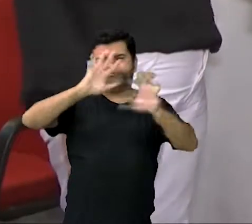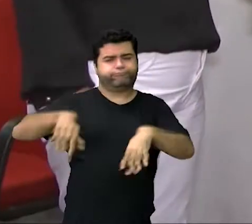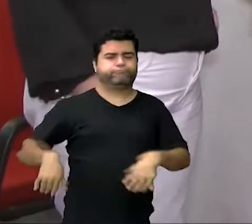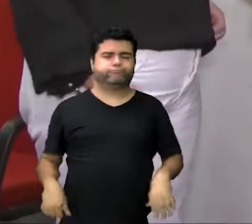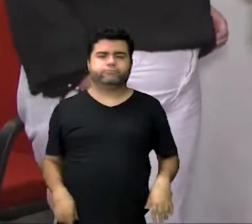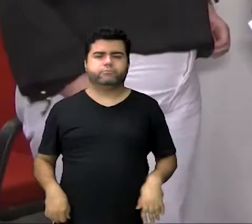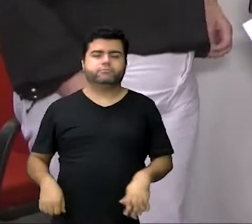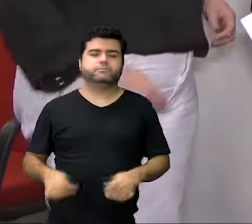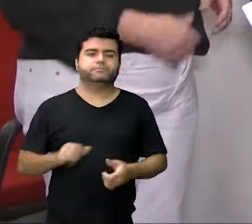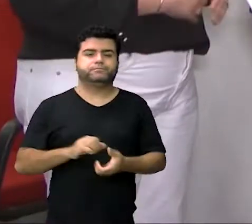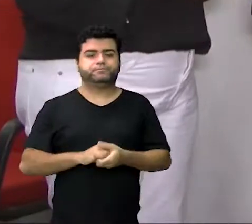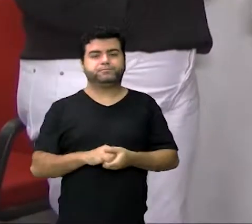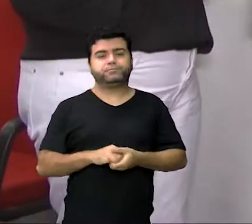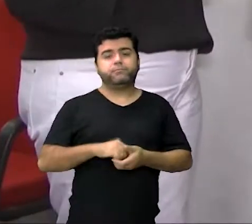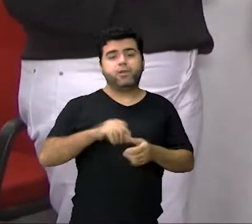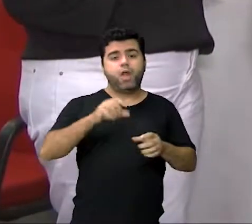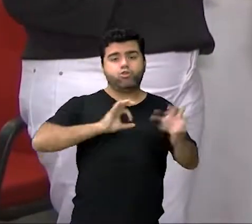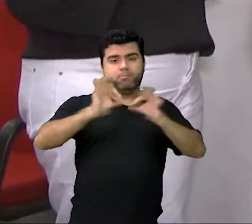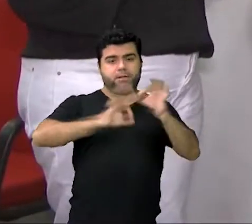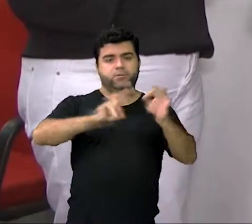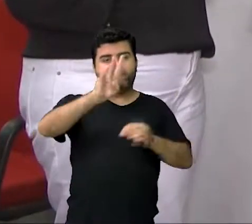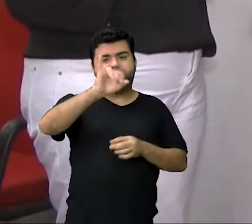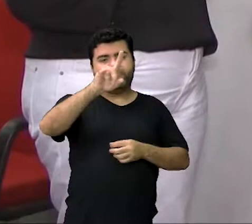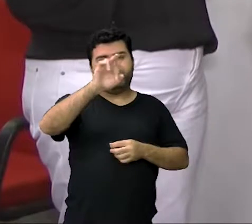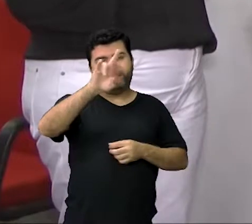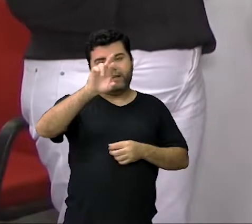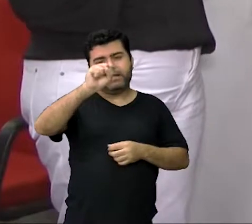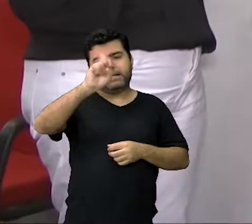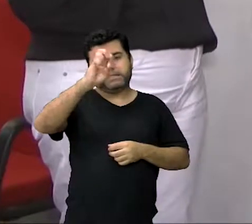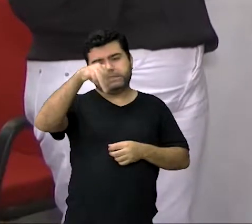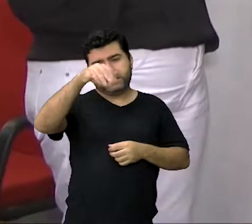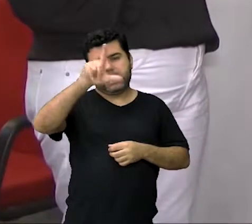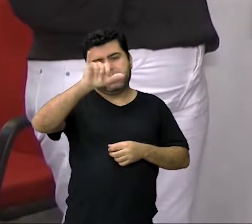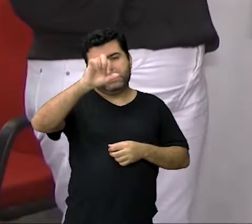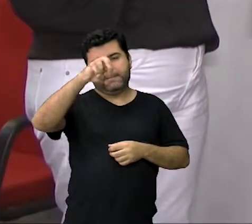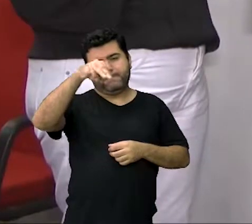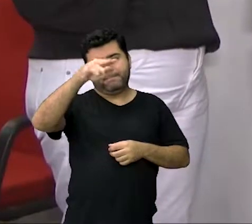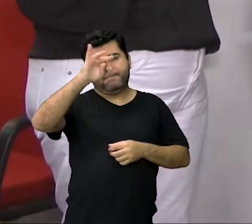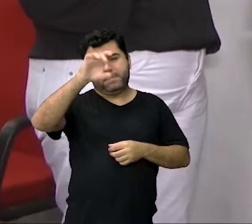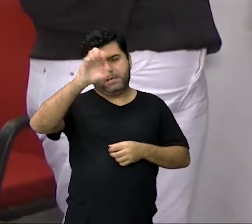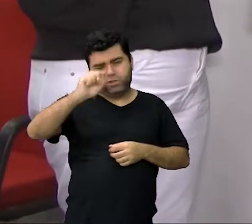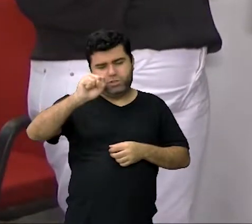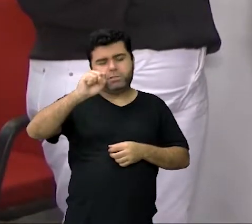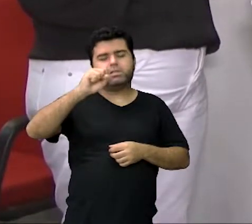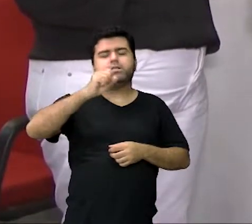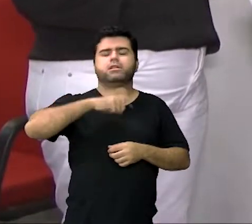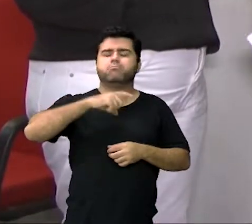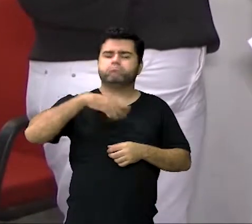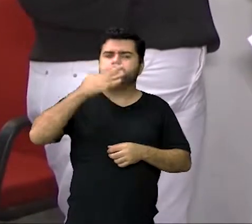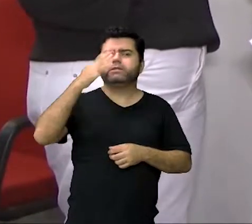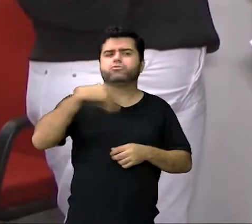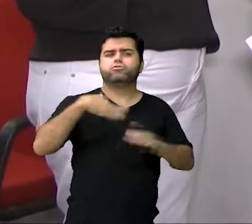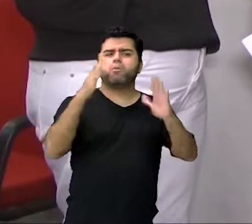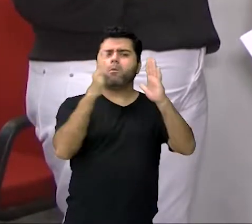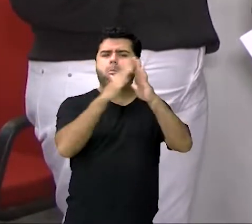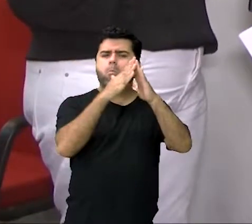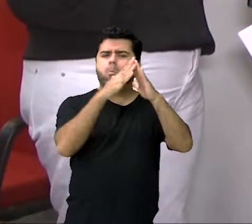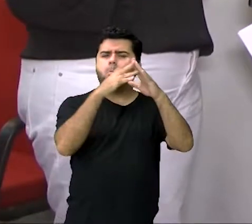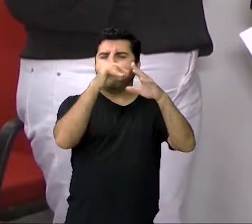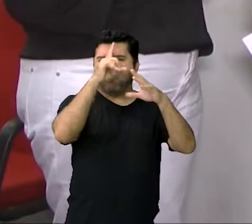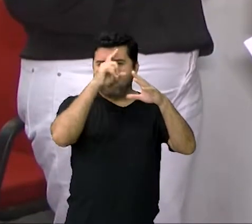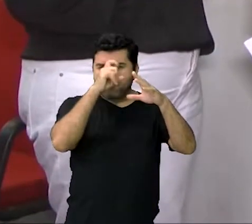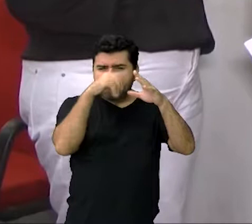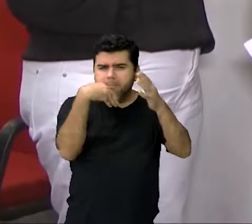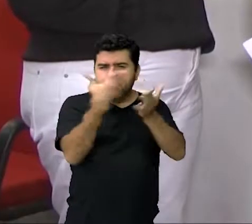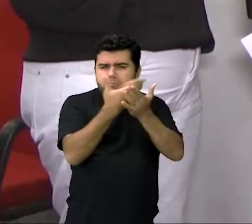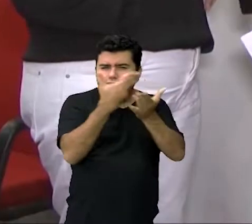foi reivindicado uma clínica, escola, alguma coisa foi. Assim, e faz parte do nosso Viver Sem Limites Osasco, né?